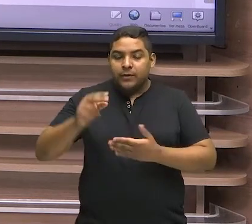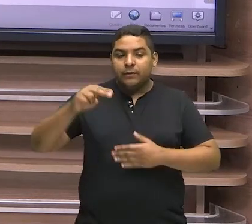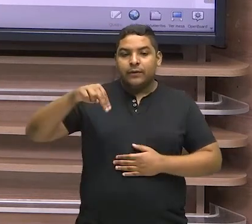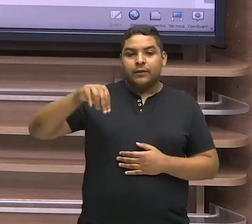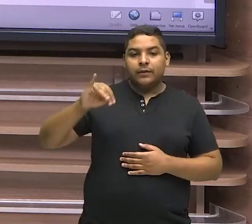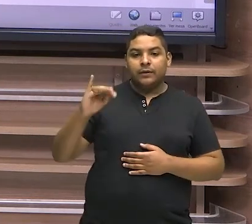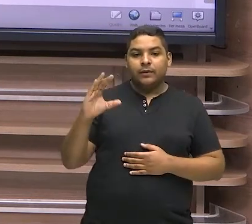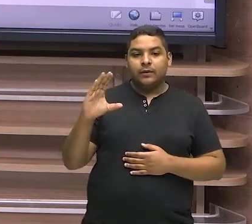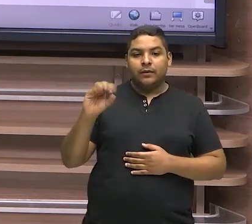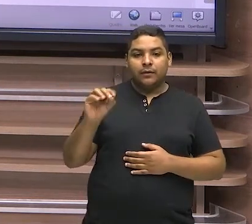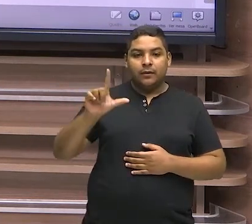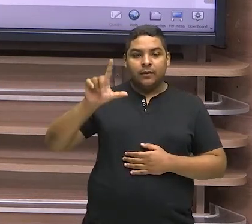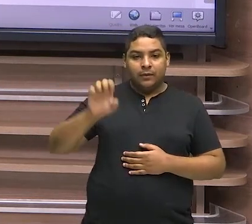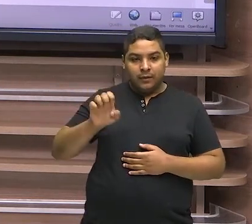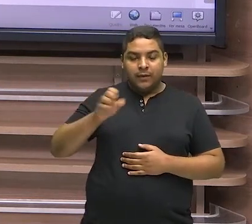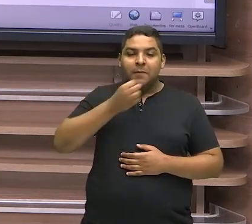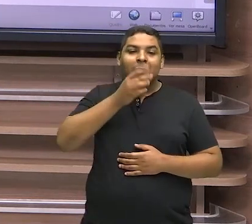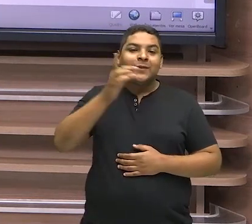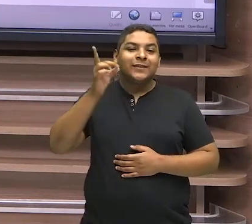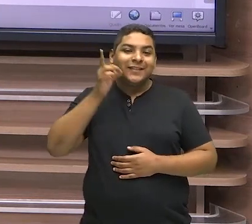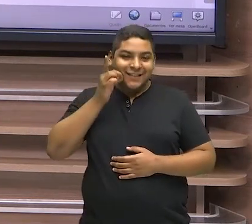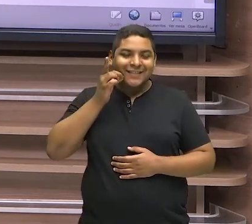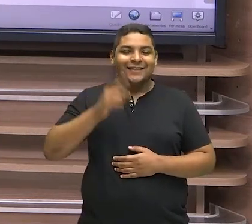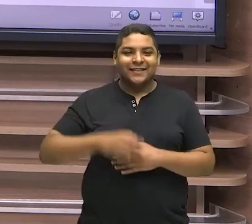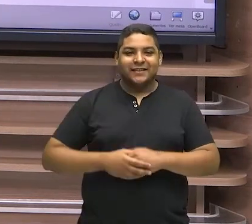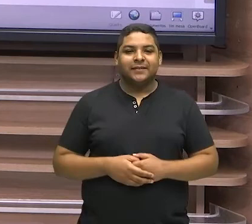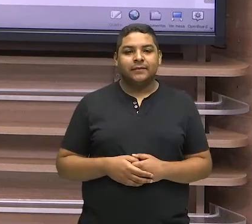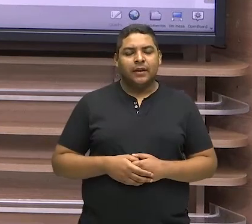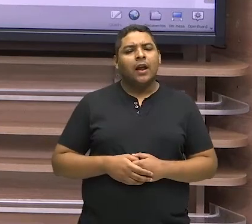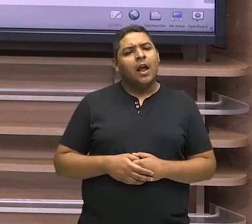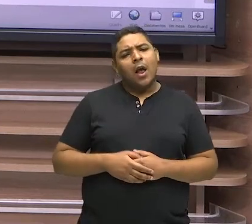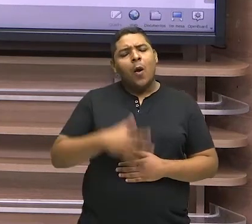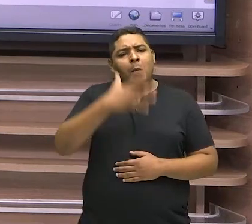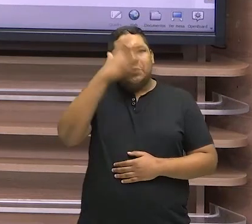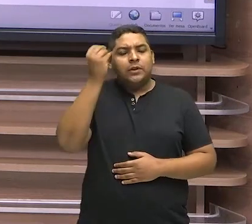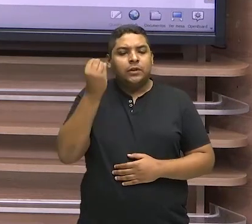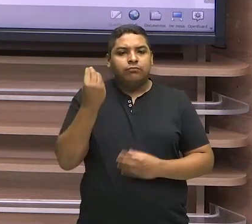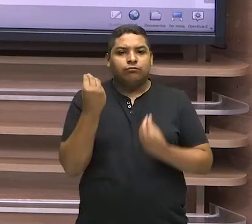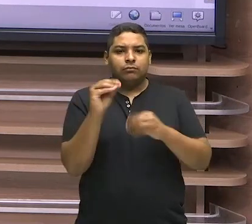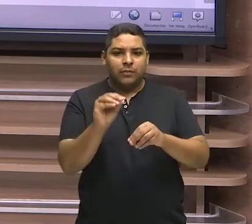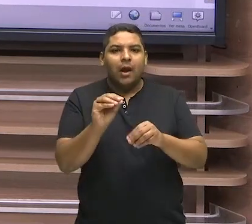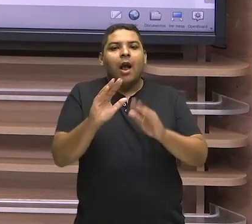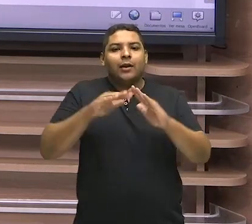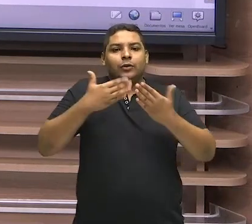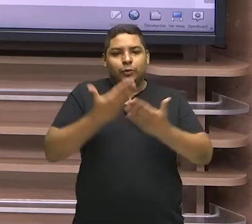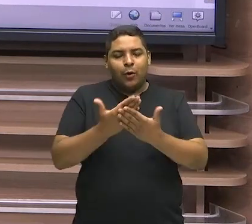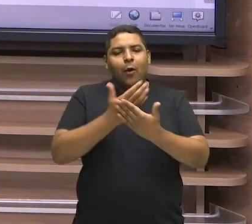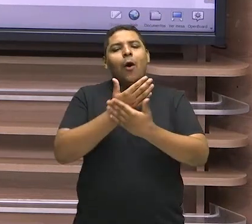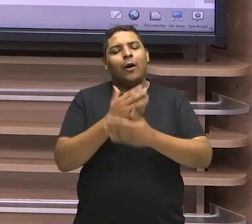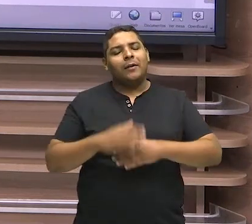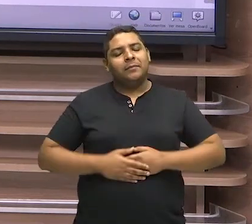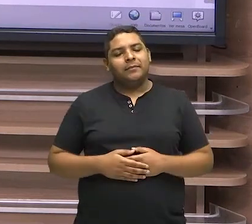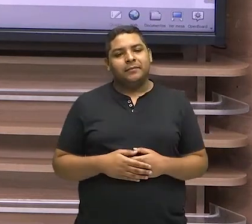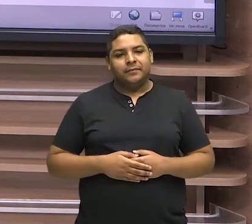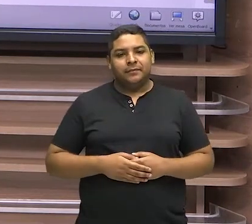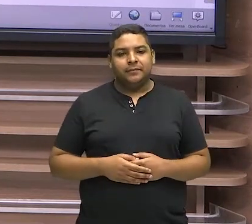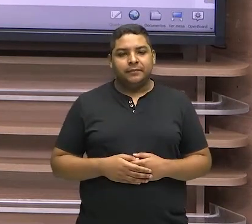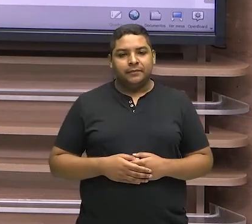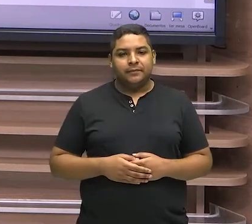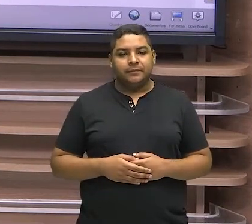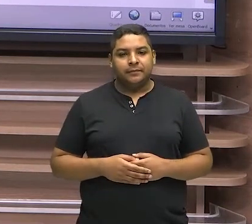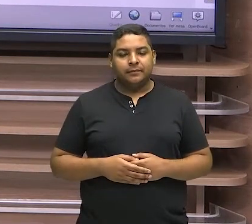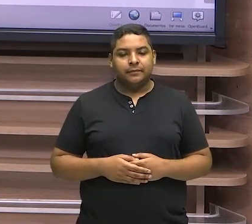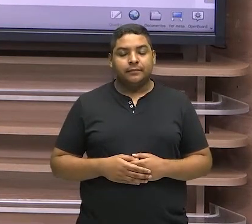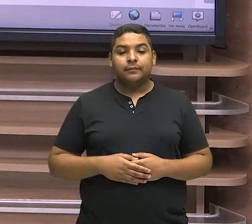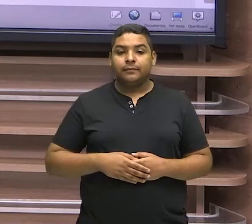Good morning, Nicole! Não esqueça de colocar a escola de vocês, não é? Para a gente mandar um abraço para o povo também, viu? Bom, a Nicole respondeu aqui